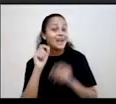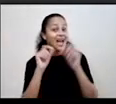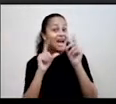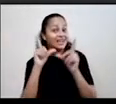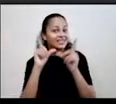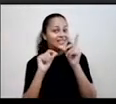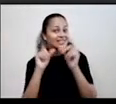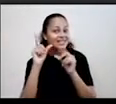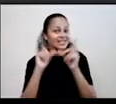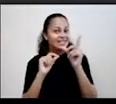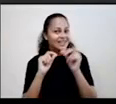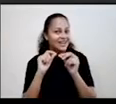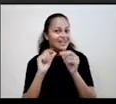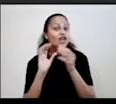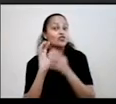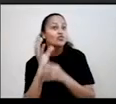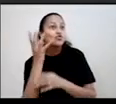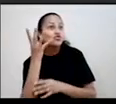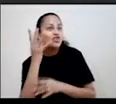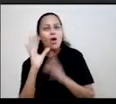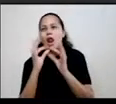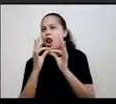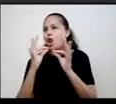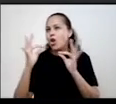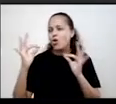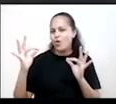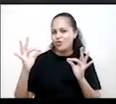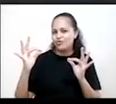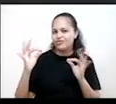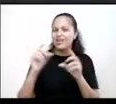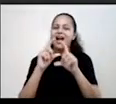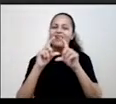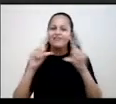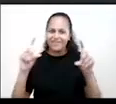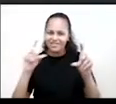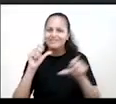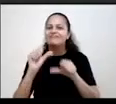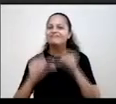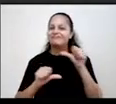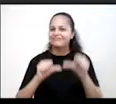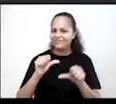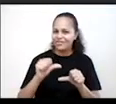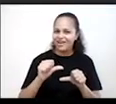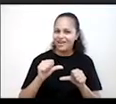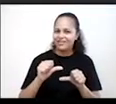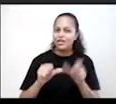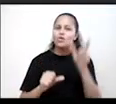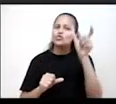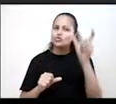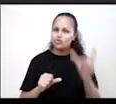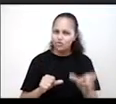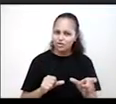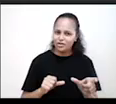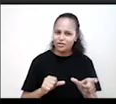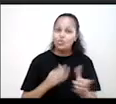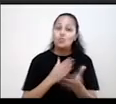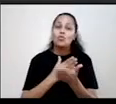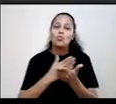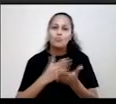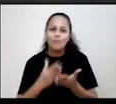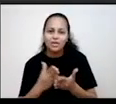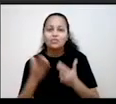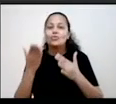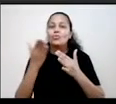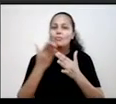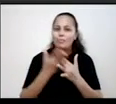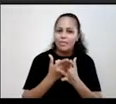Uma estrela. Uma estrela surgiu ao longe. Essa frase ela tá invertida. O sujeito ele pode aparecer no começo, no meio ou no final da